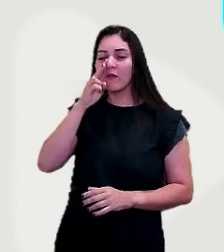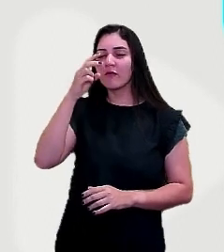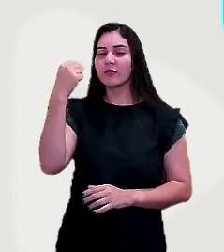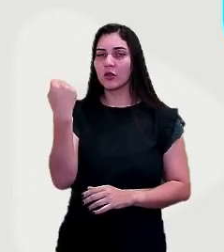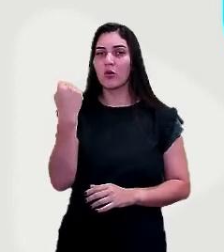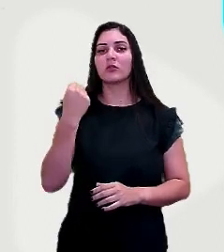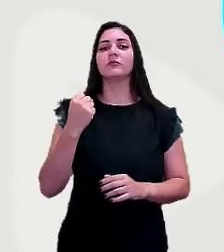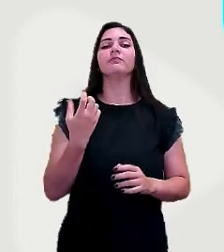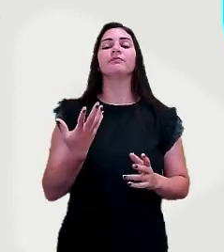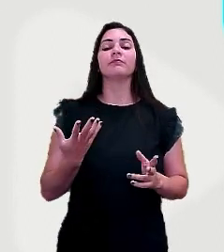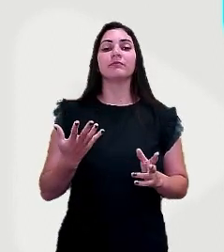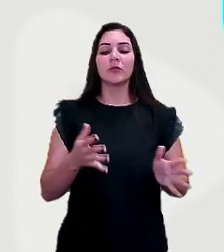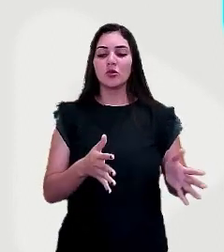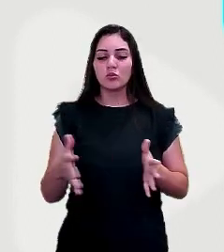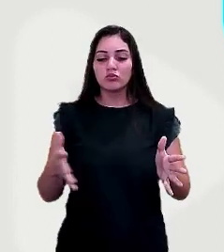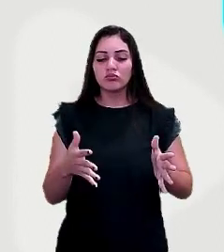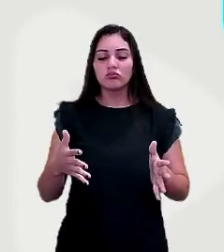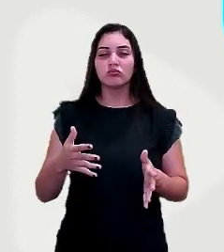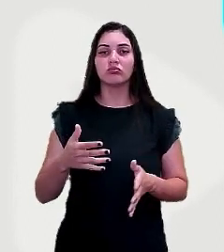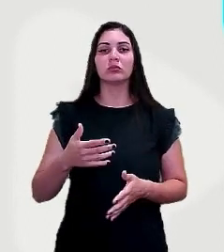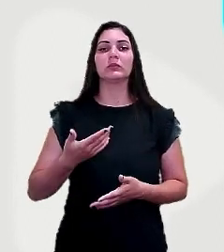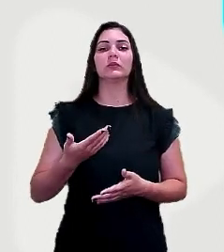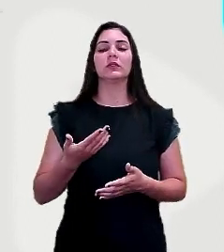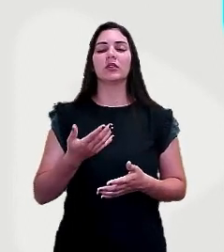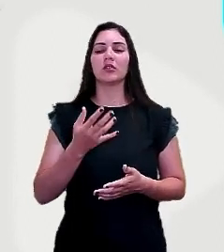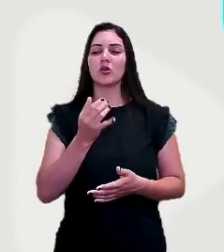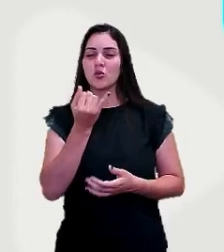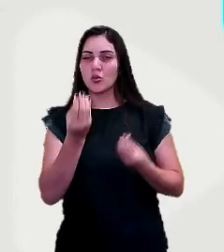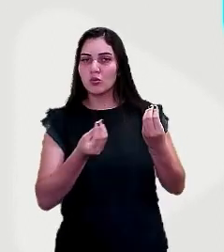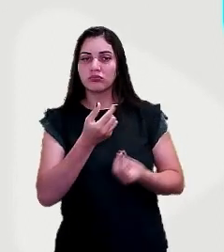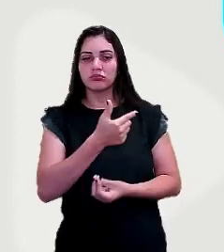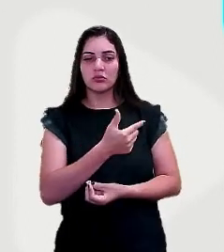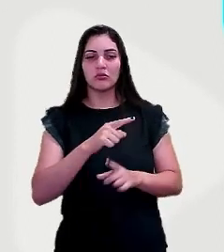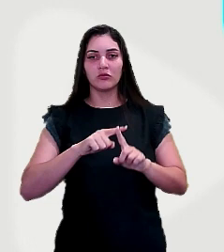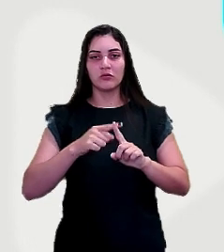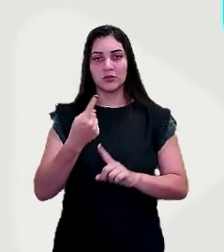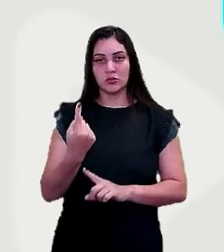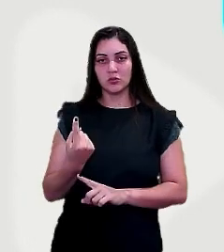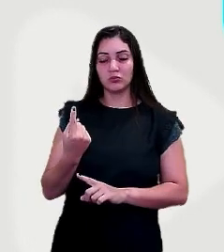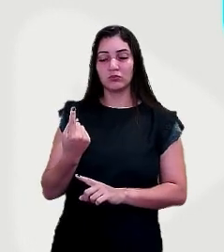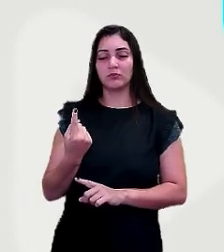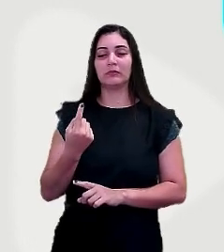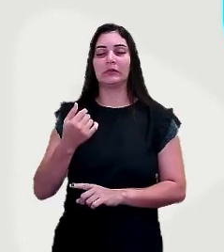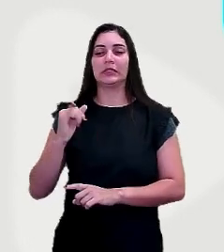placar final ficou de 2-1 para a Itália.